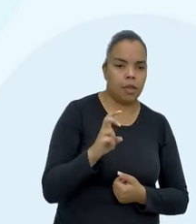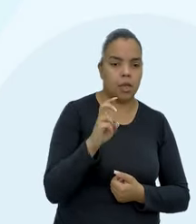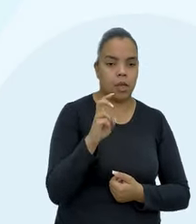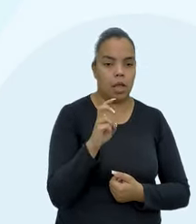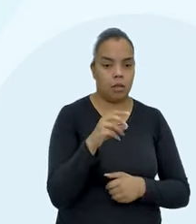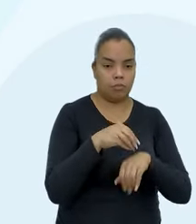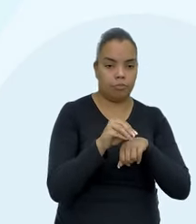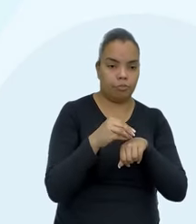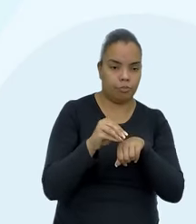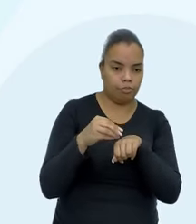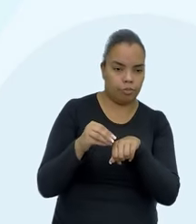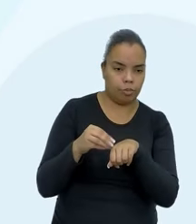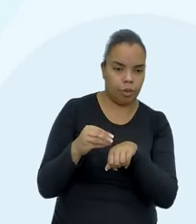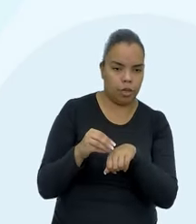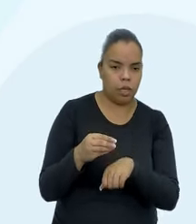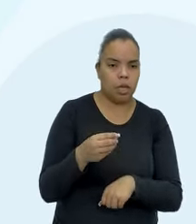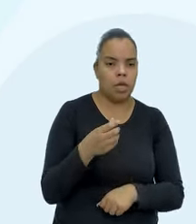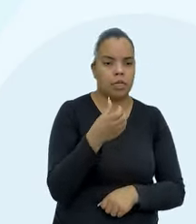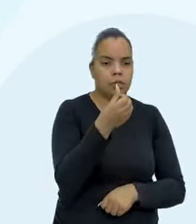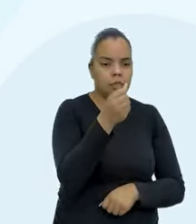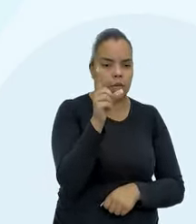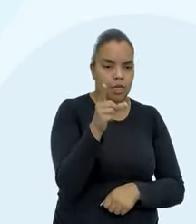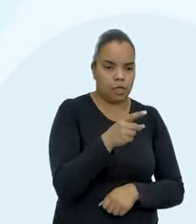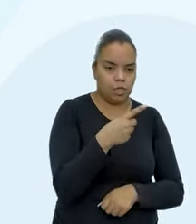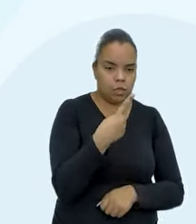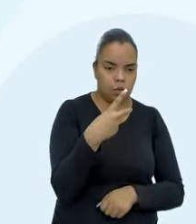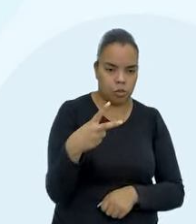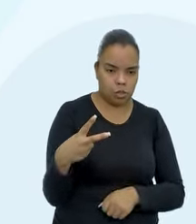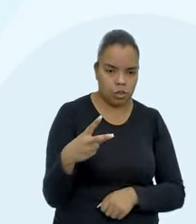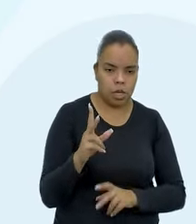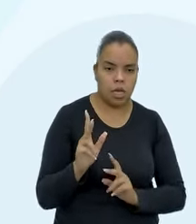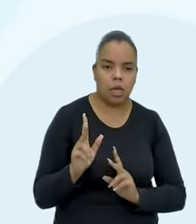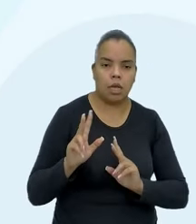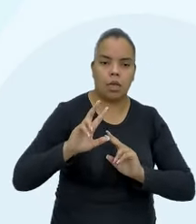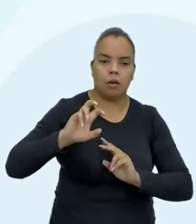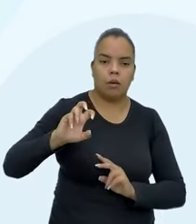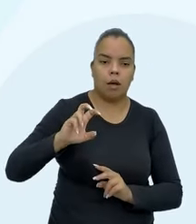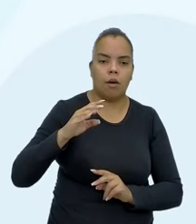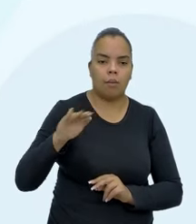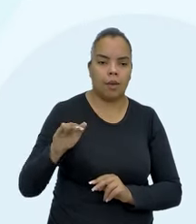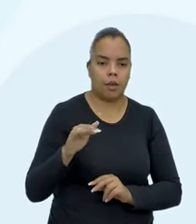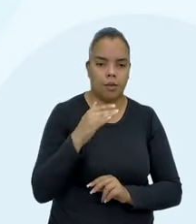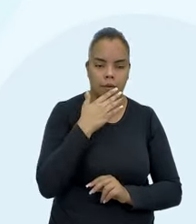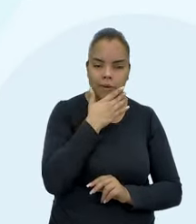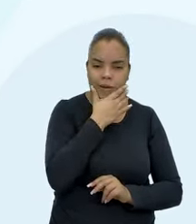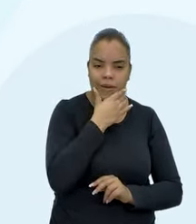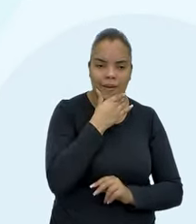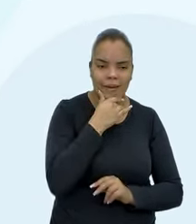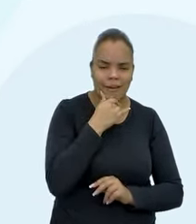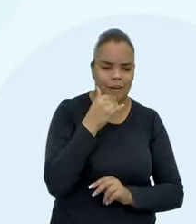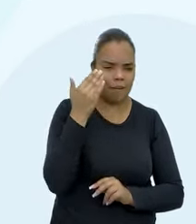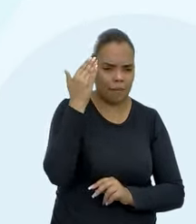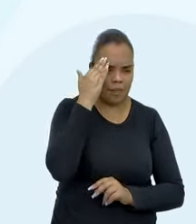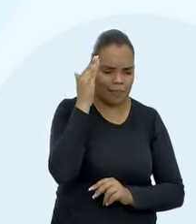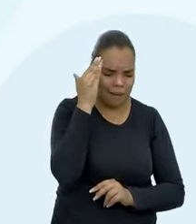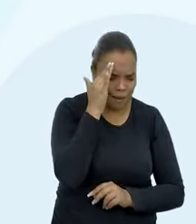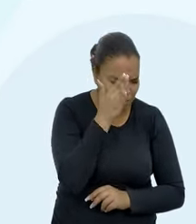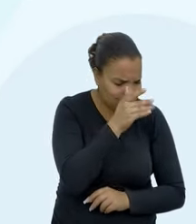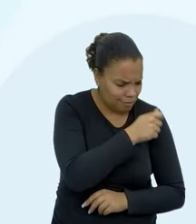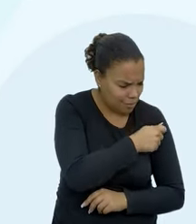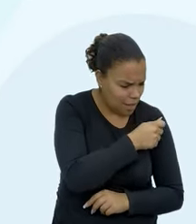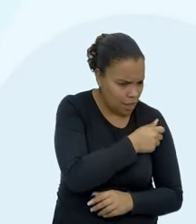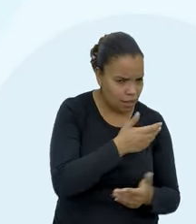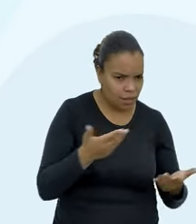frações né seis doze avos igual a meio gente Os alunos não compreendem E se a gente olhar